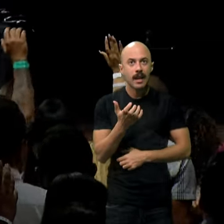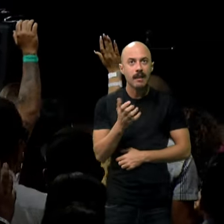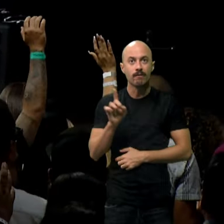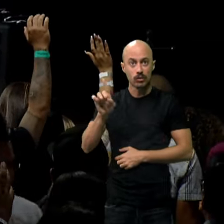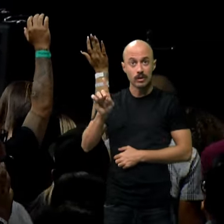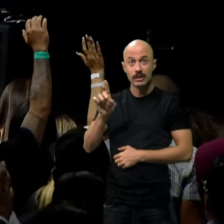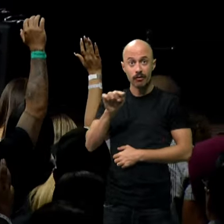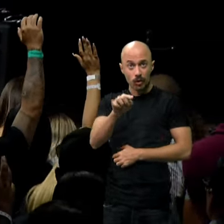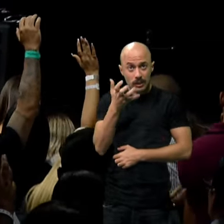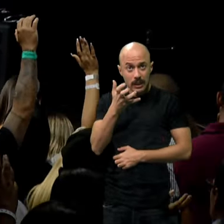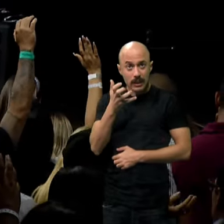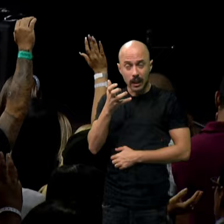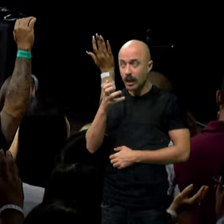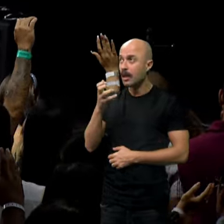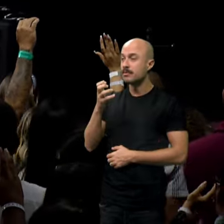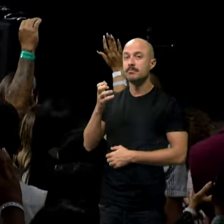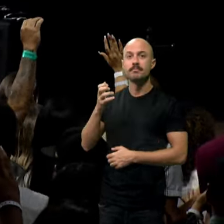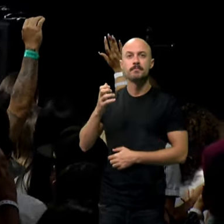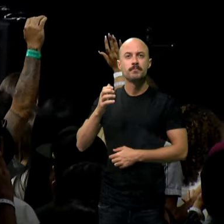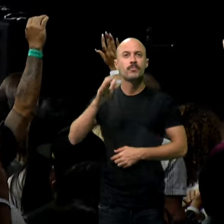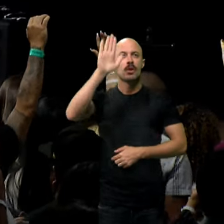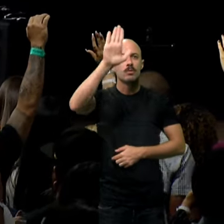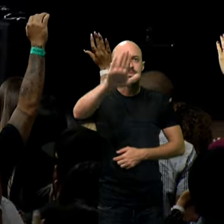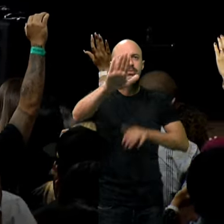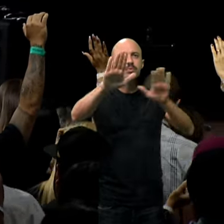impartição, o poder, a ativação?